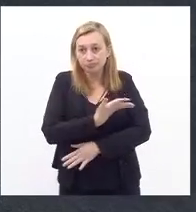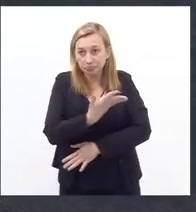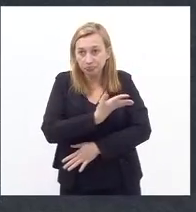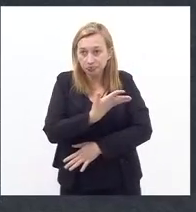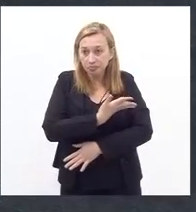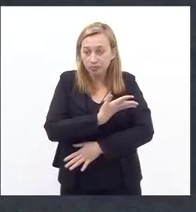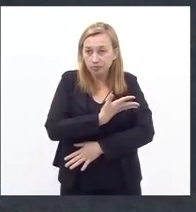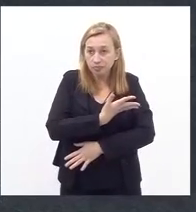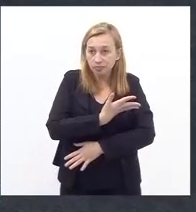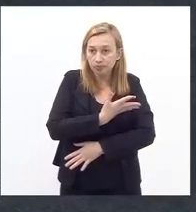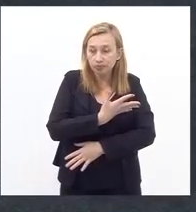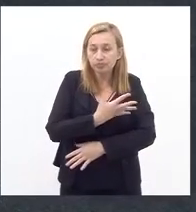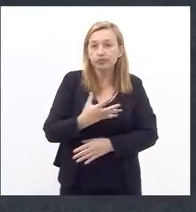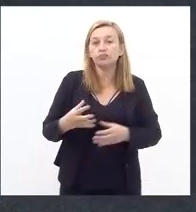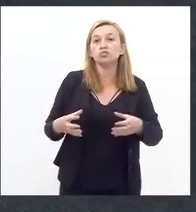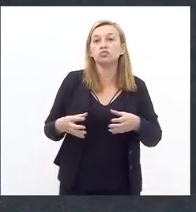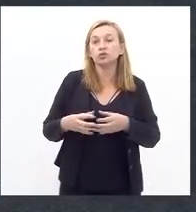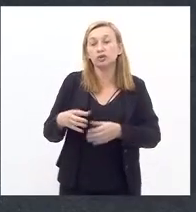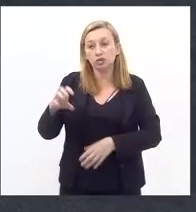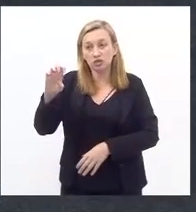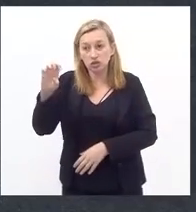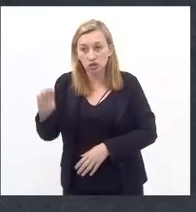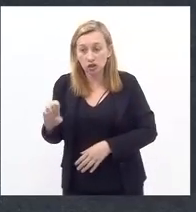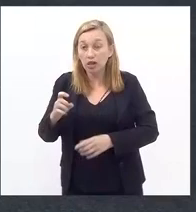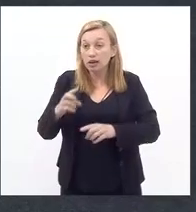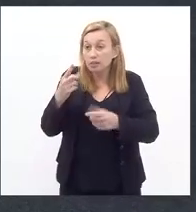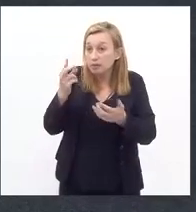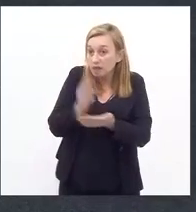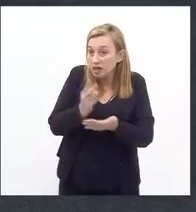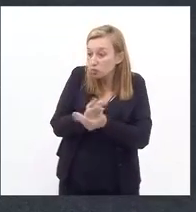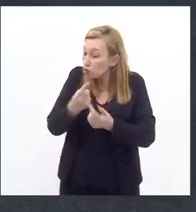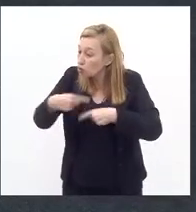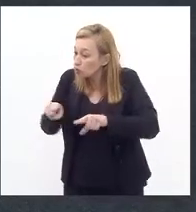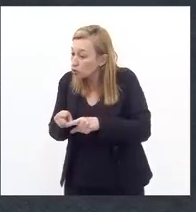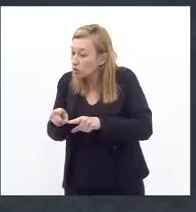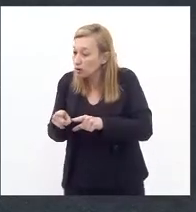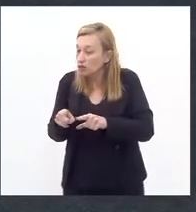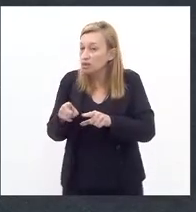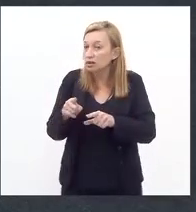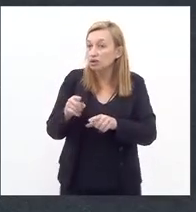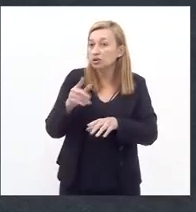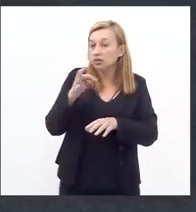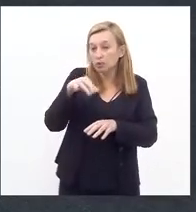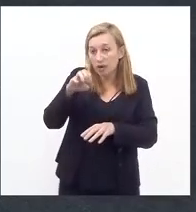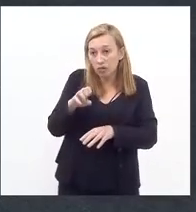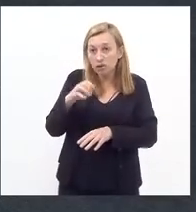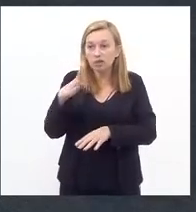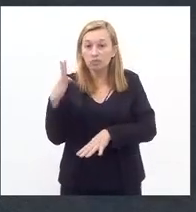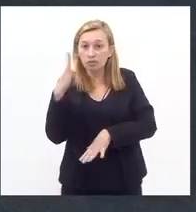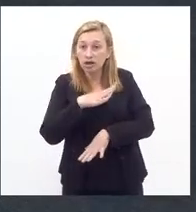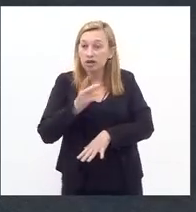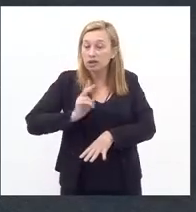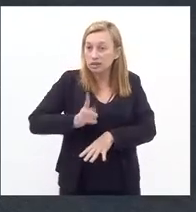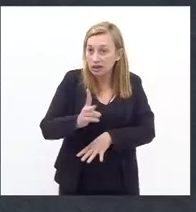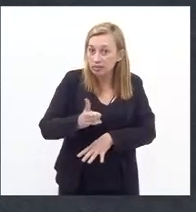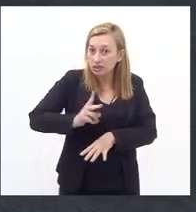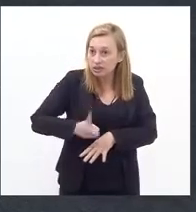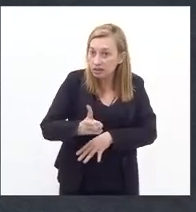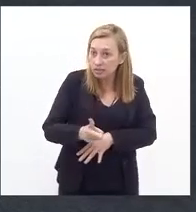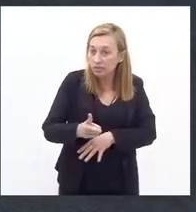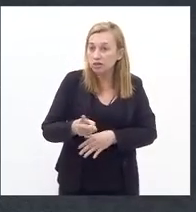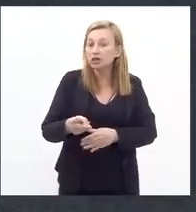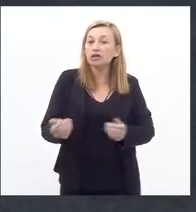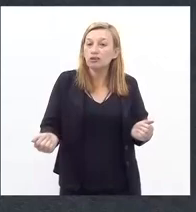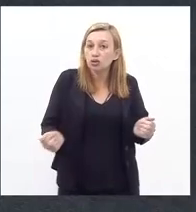da bancada de oposição de esquerda que mesmo sendo contrários a lógica do pacote maldade o tempo todo é para nós ir amanhã o tempo